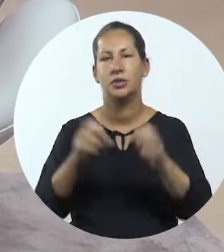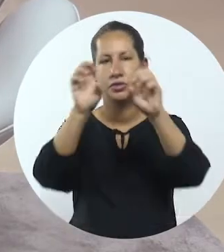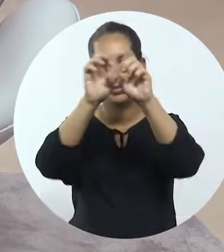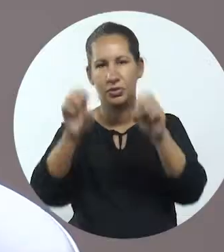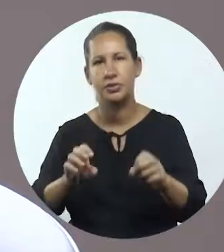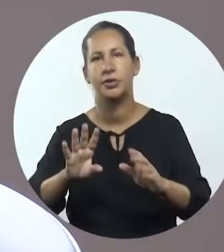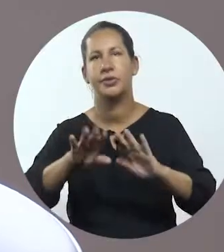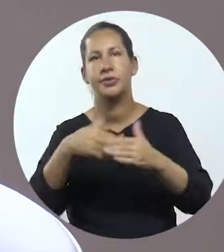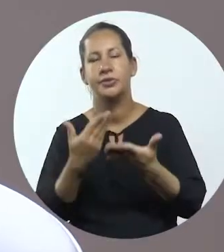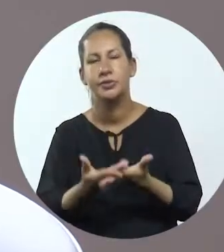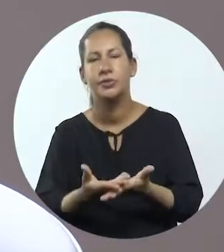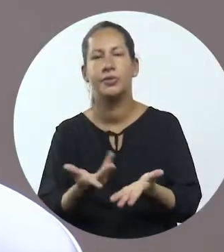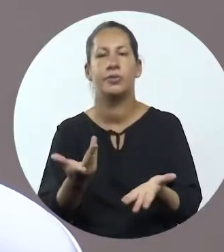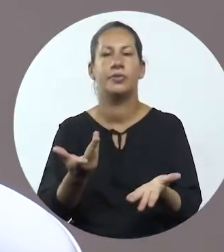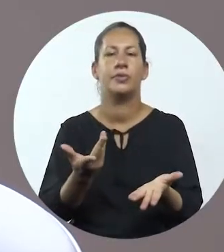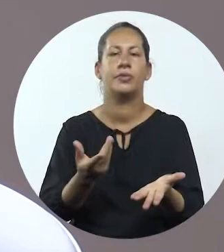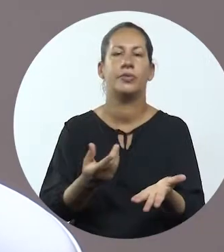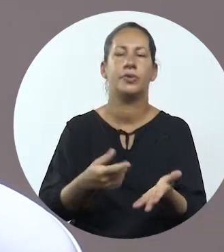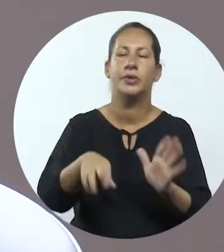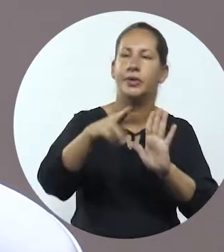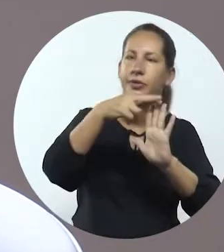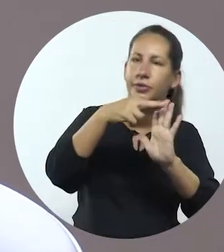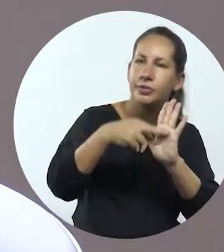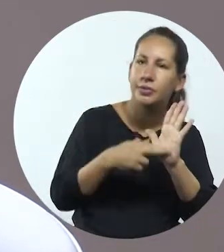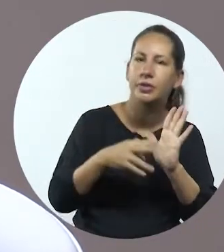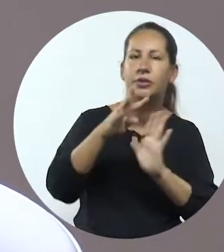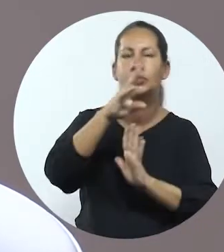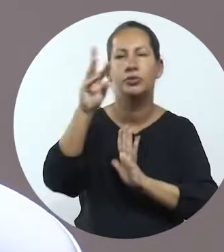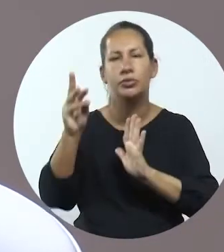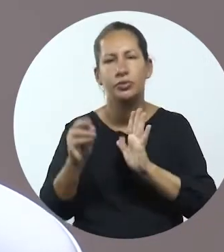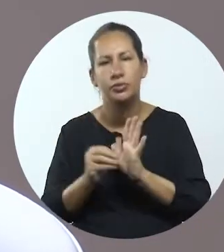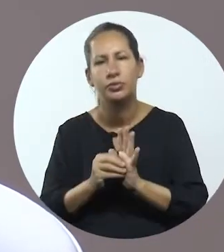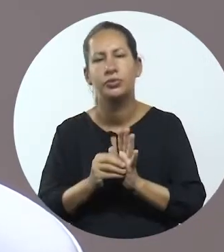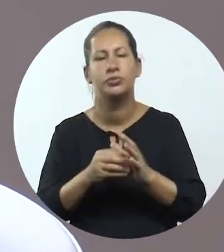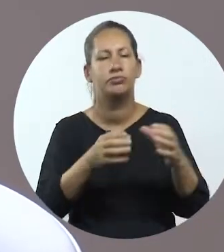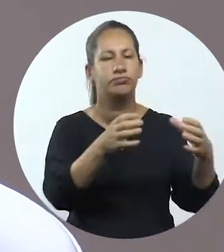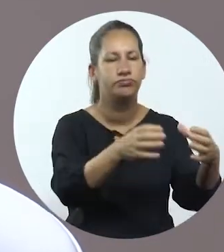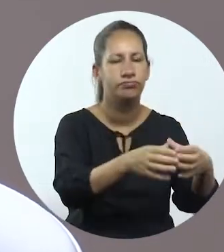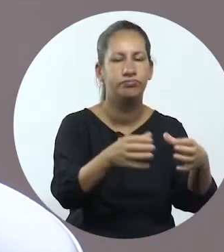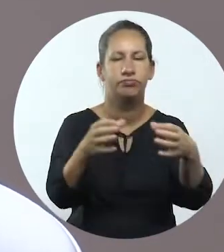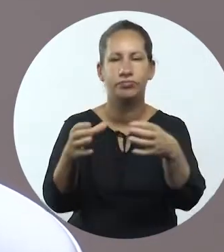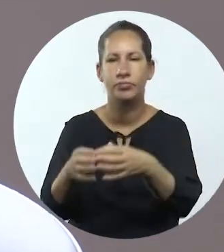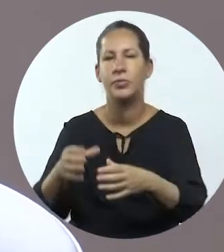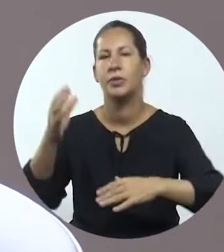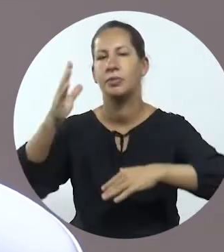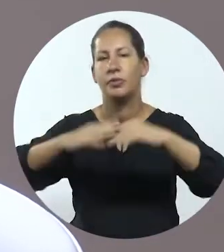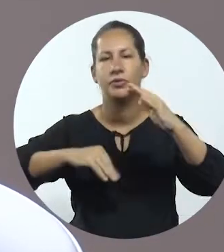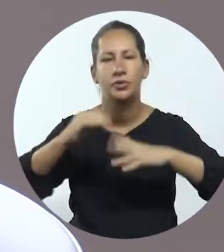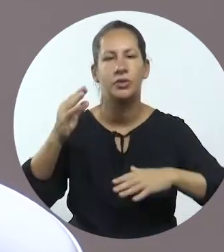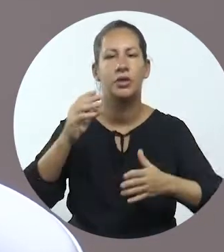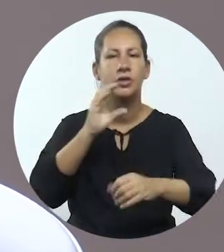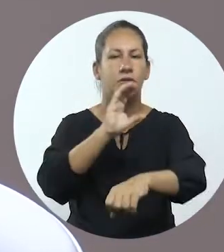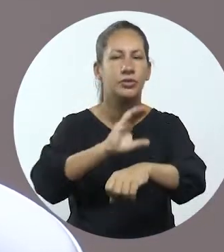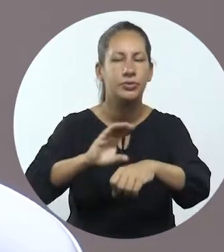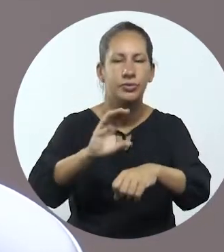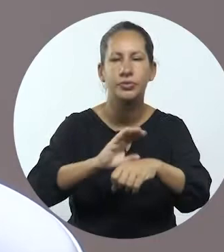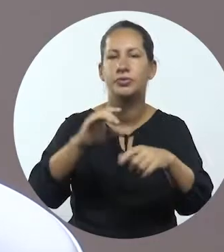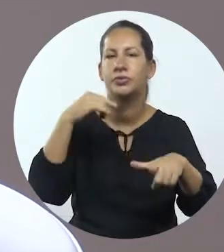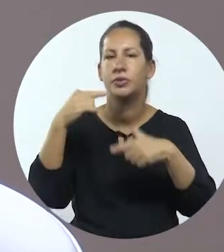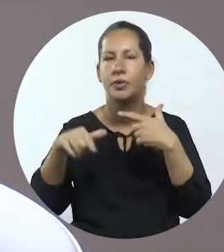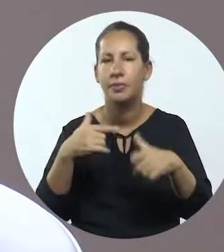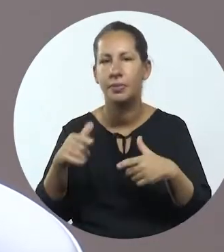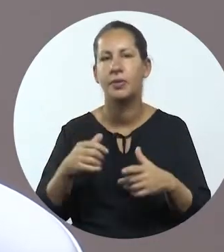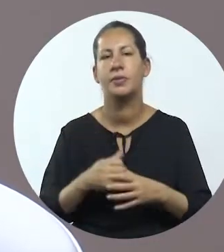da escola, com a aprovação do seu regimento, com todo o seu norte de atuação e profissionalização dos fluxos de trabalho,